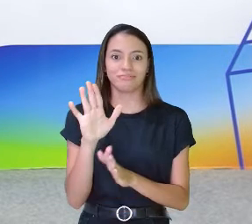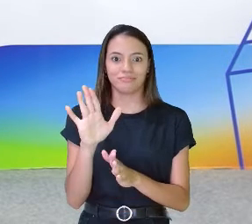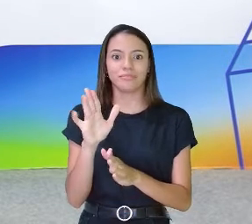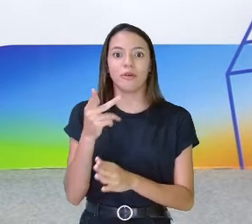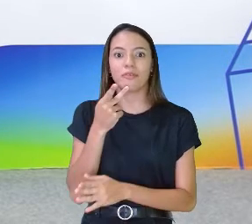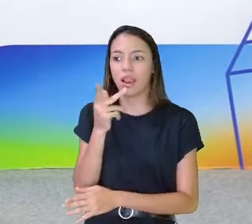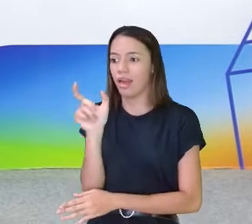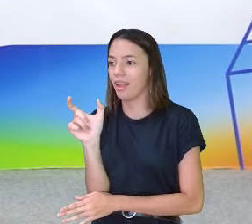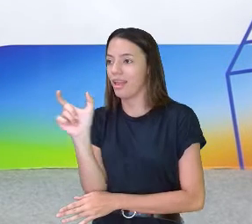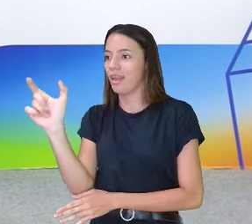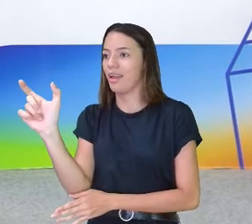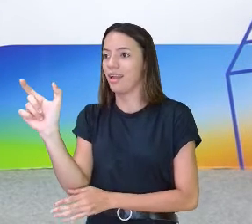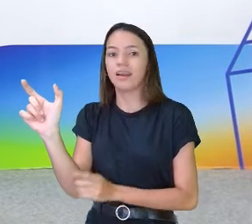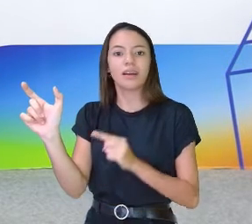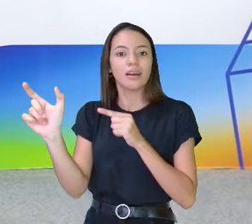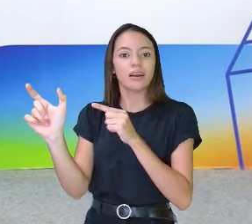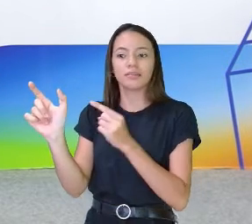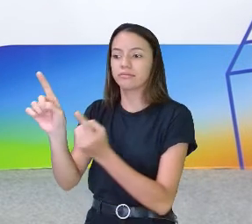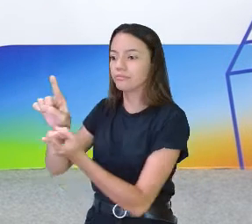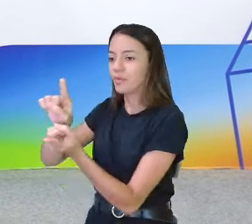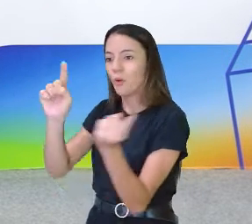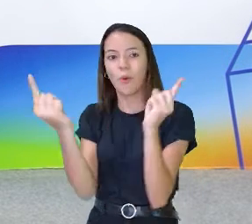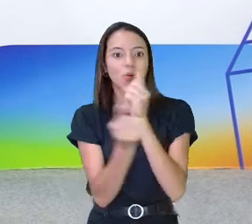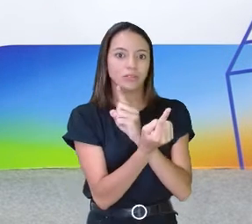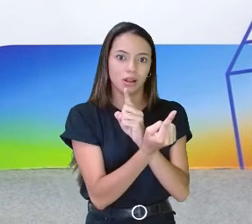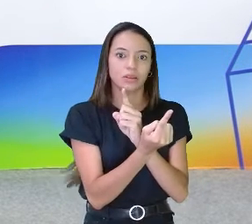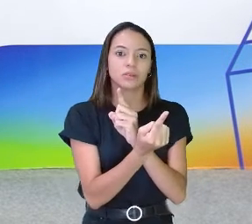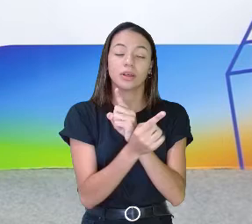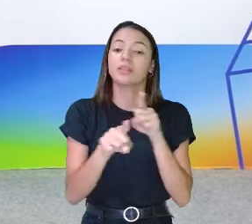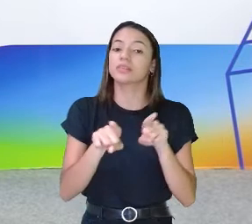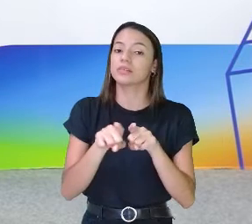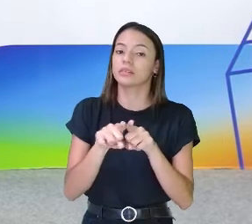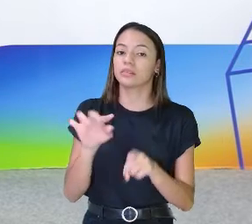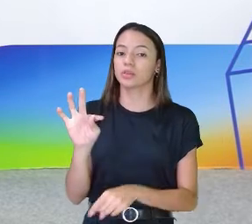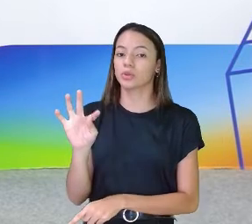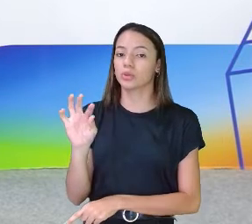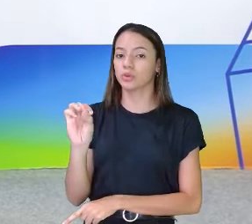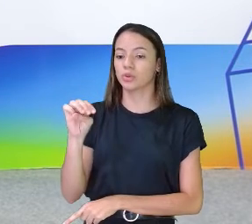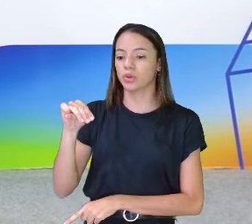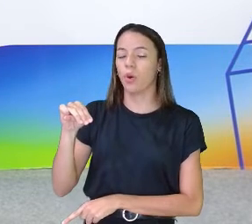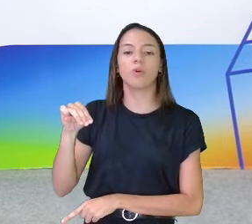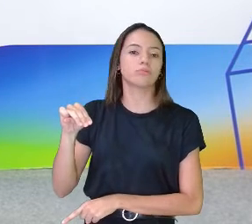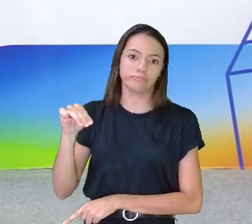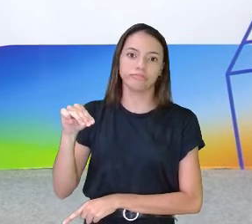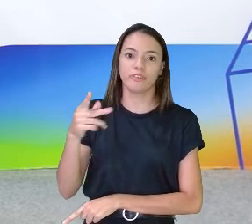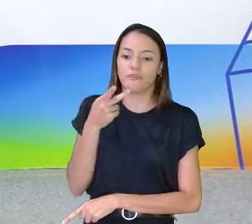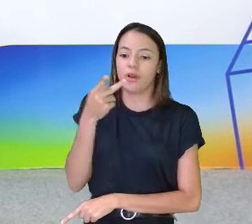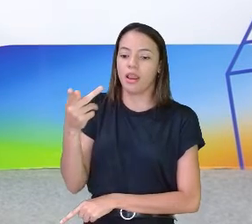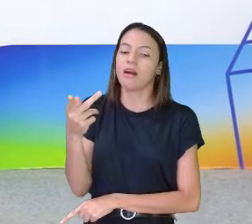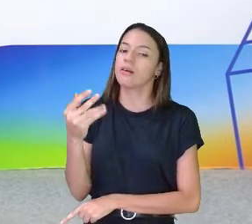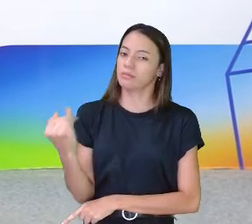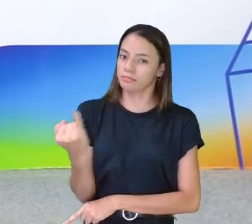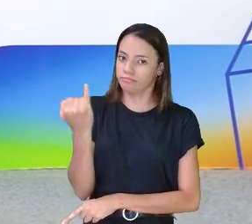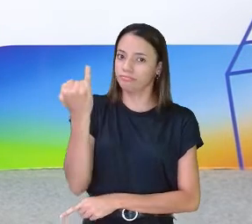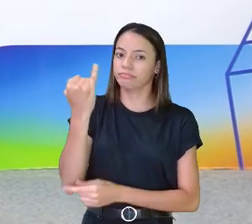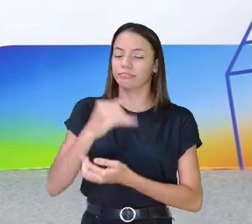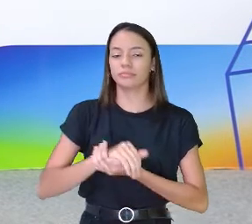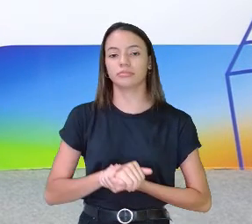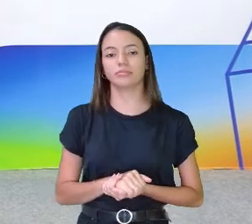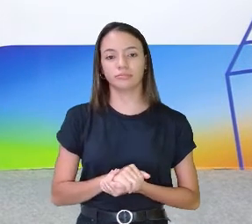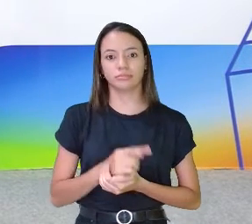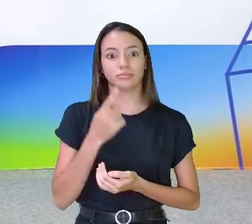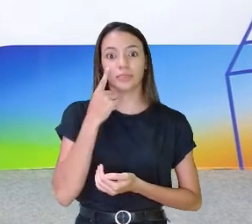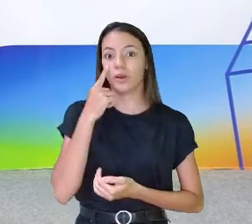dizer outra. E, às vezes, a marcação do tom de fala é importante. E aqui, ó, eu